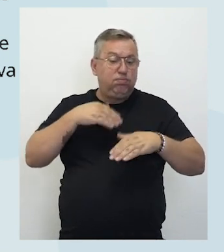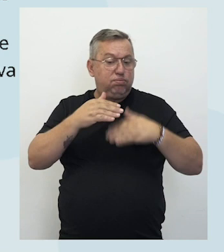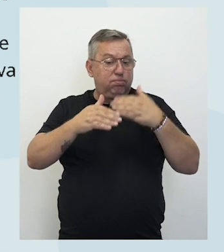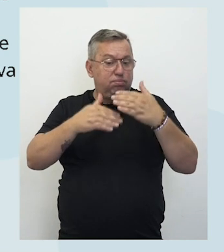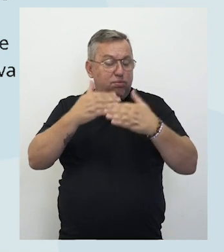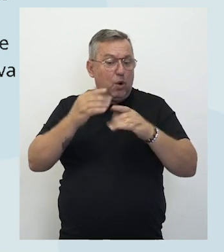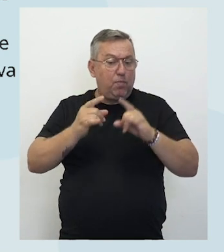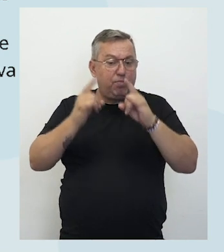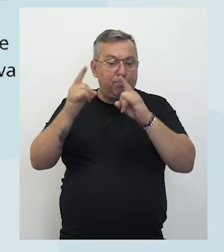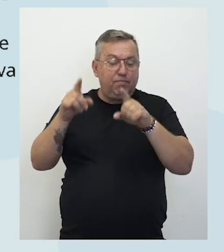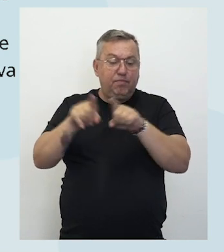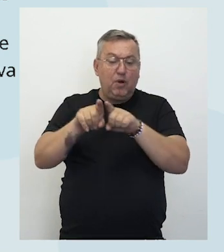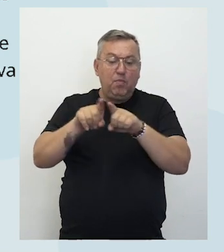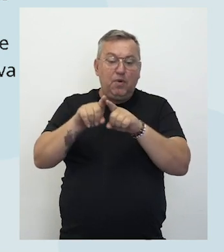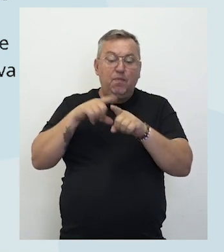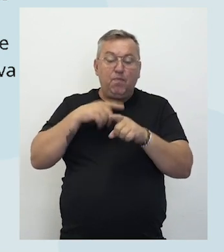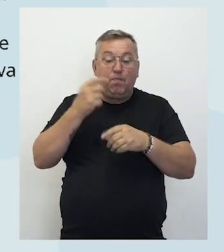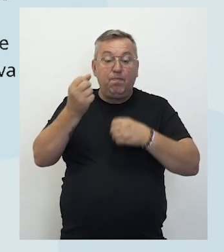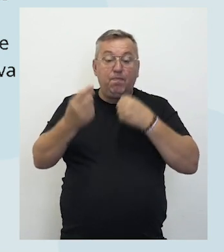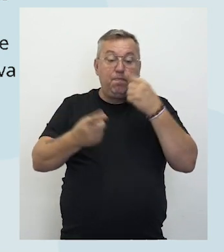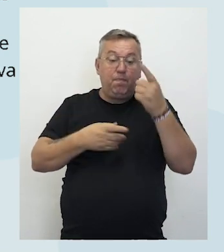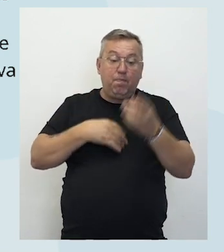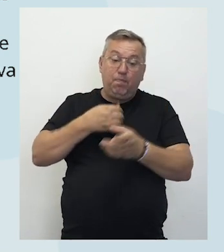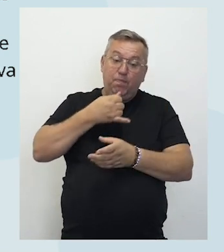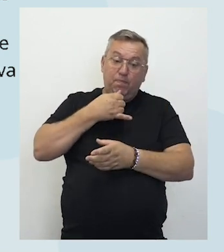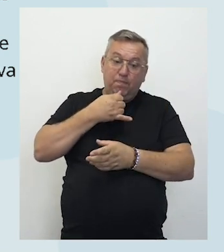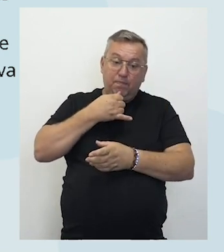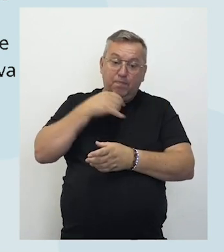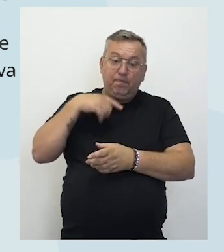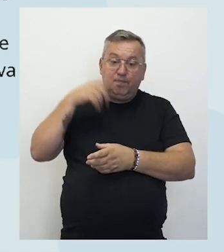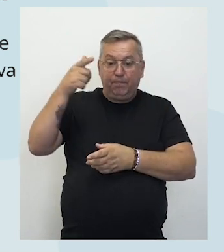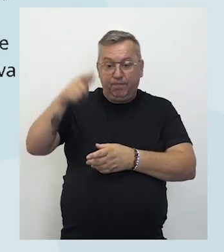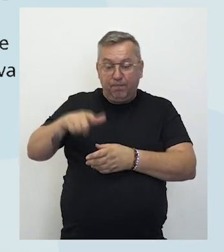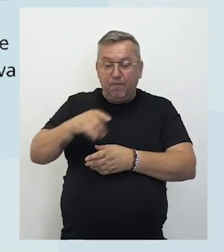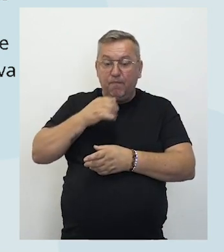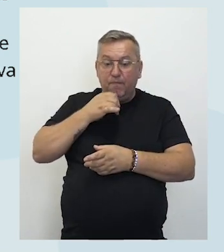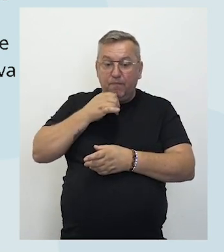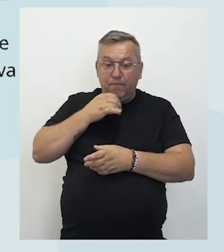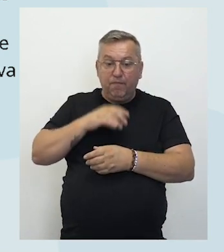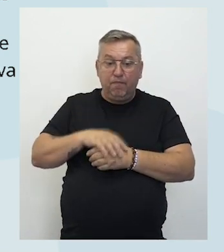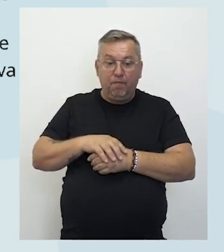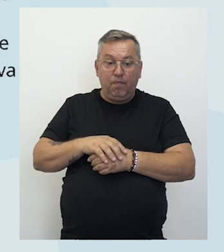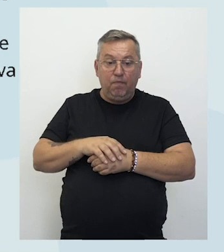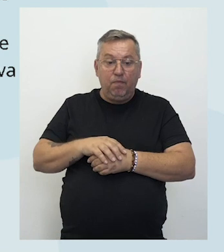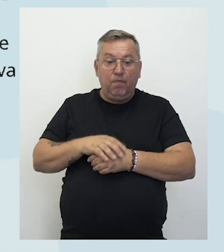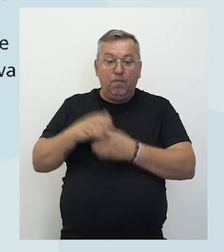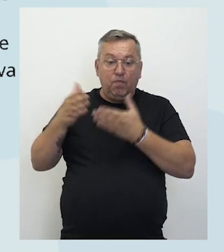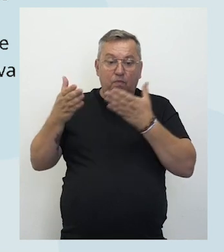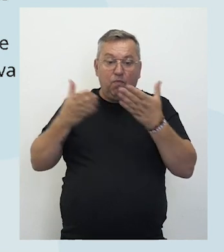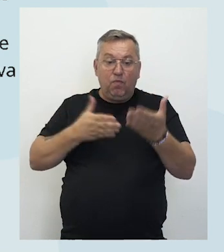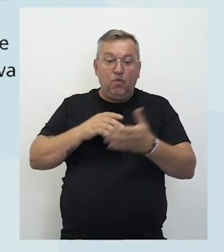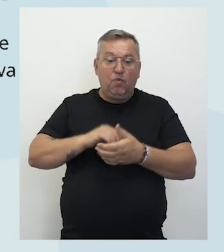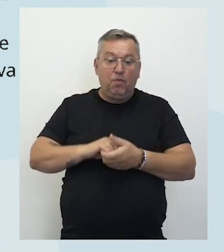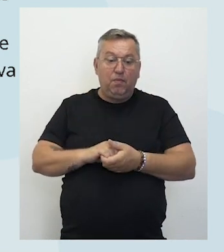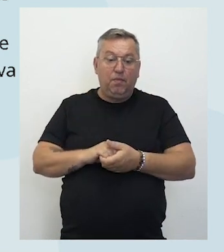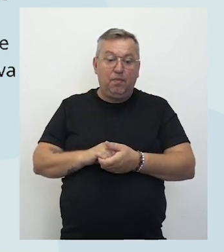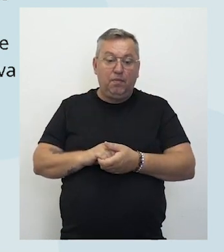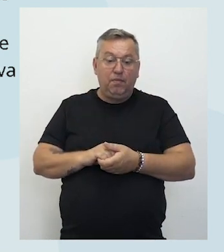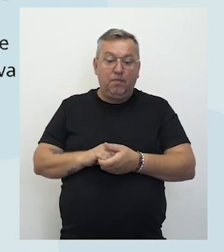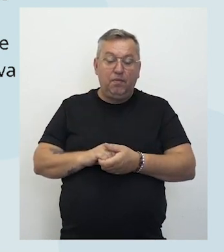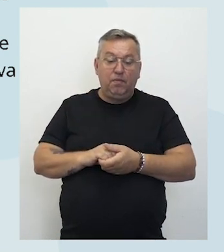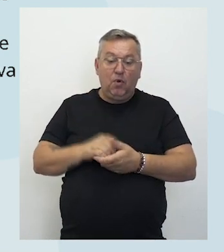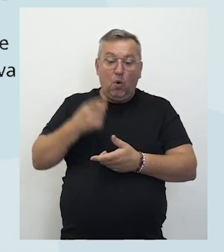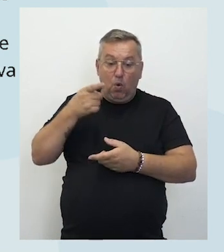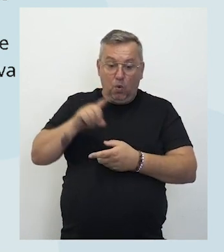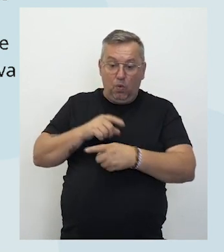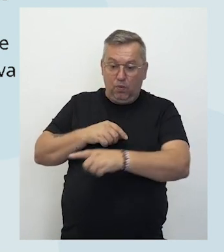civil. Lógico que são alguns exemplos, né? Nós temos outros exemplos, eu trouxe só alguns elementos aqui para esse momento. E por fim,